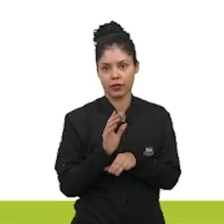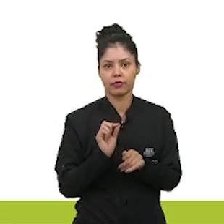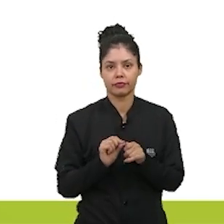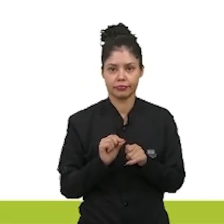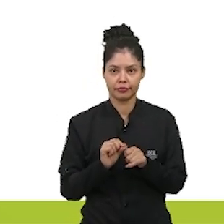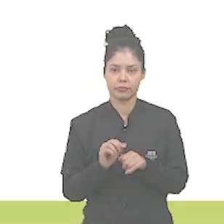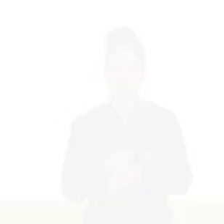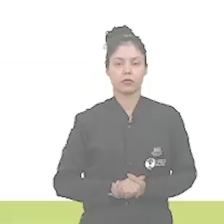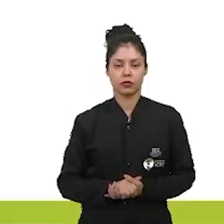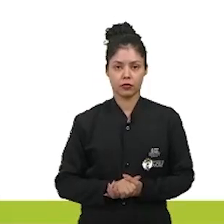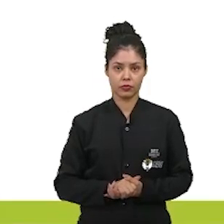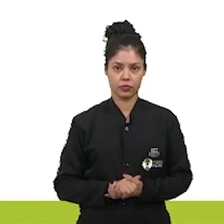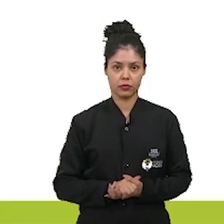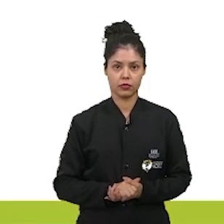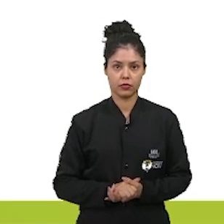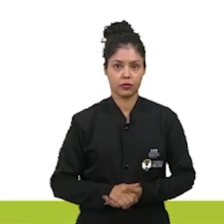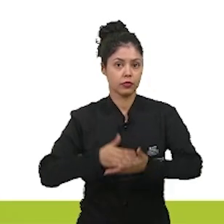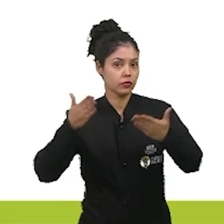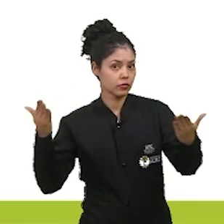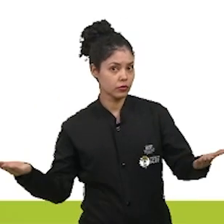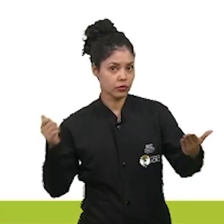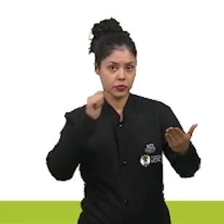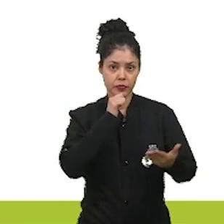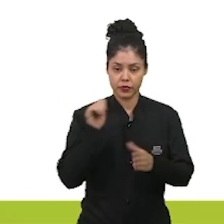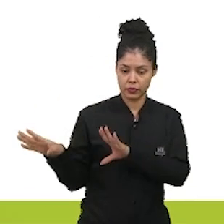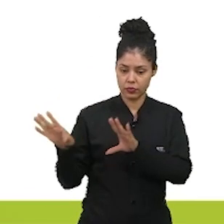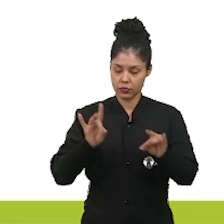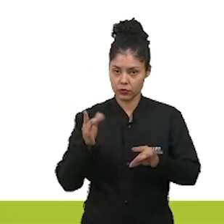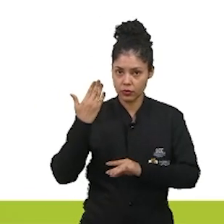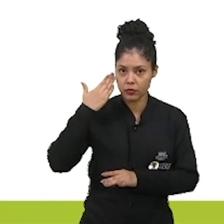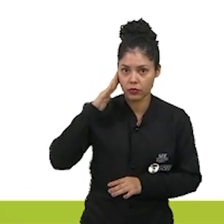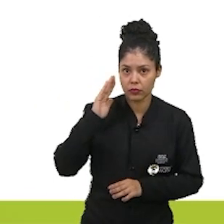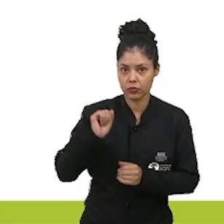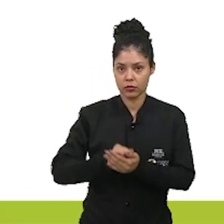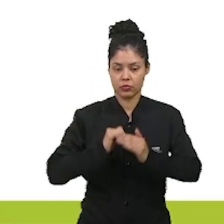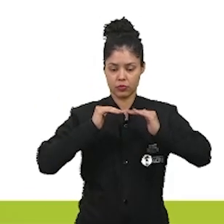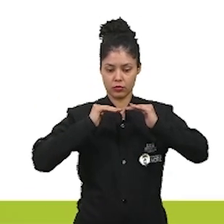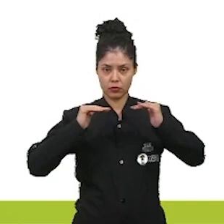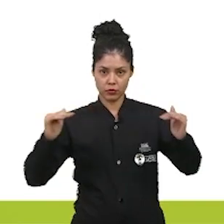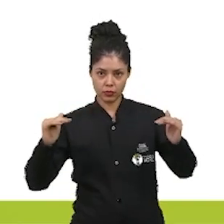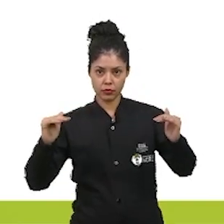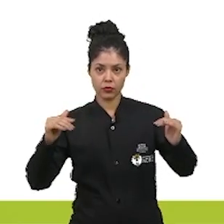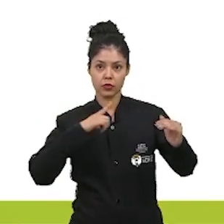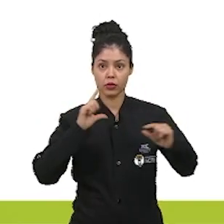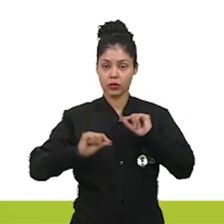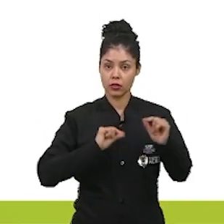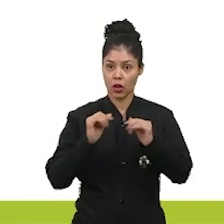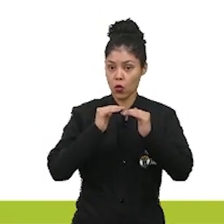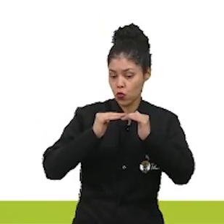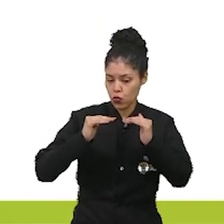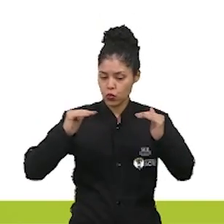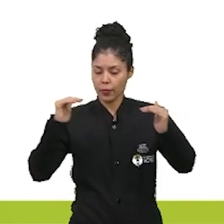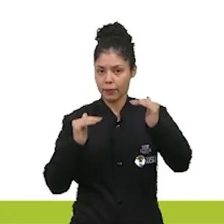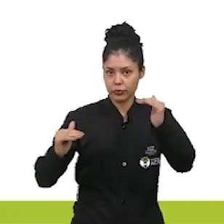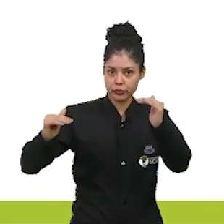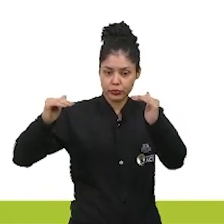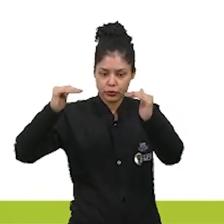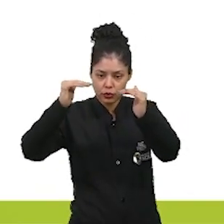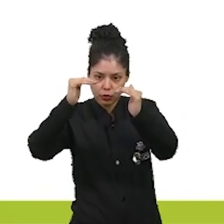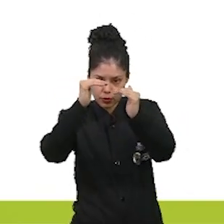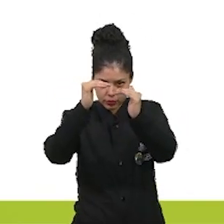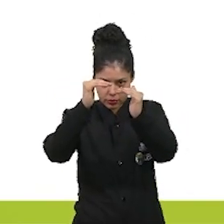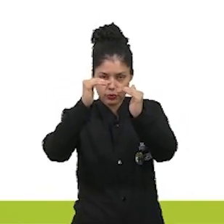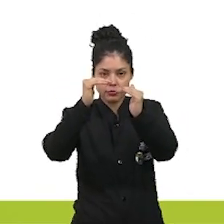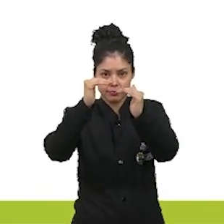desgastado. Então, vamos lá entender o que são os planaltos. Tá? Os planaltos são superfícies elevadas e